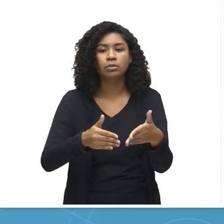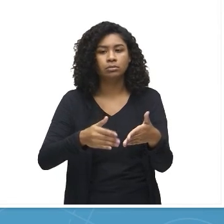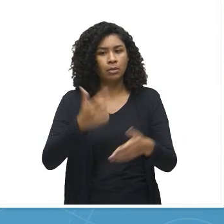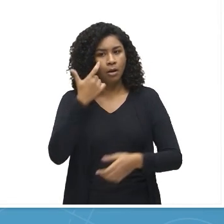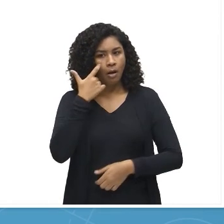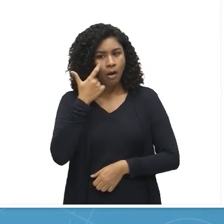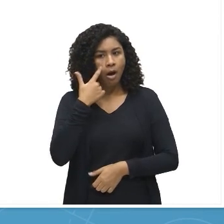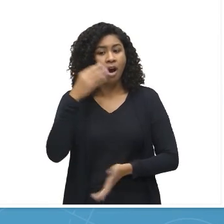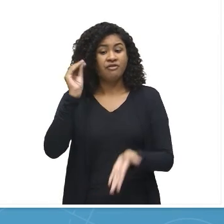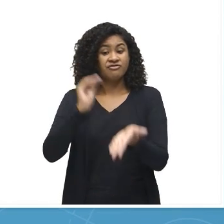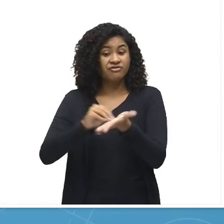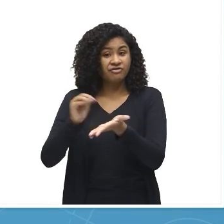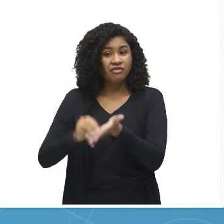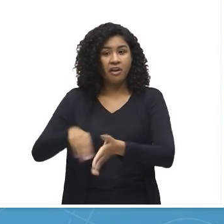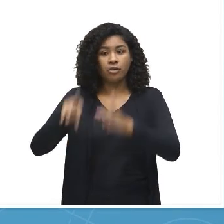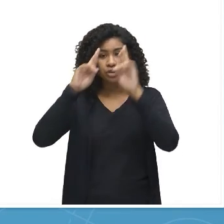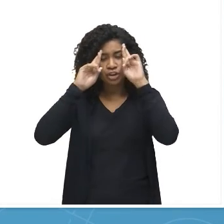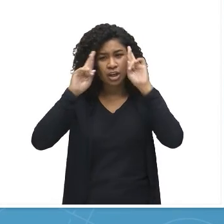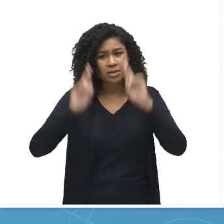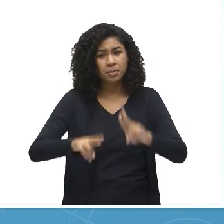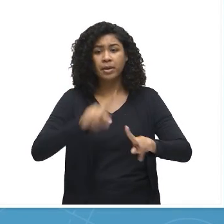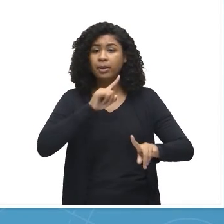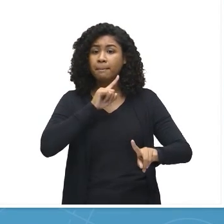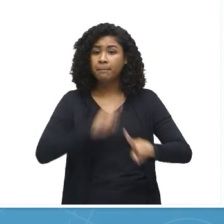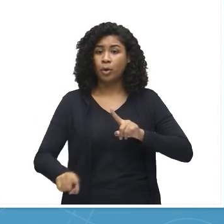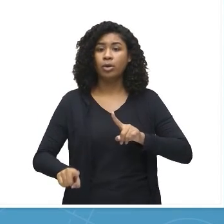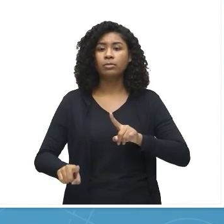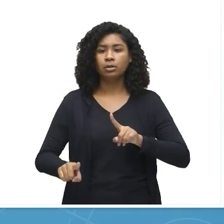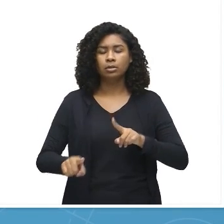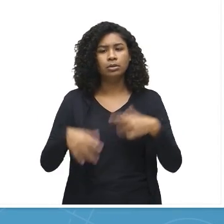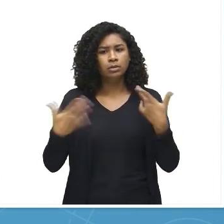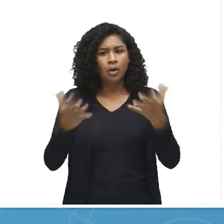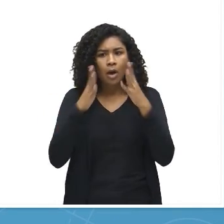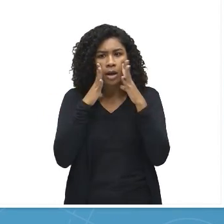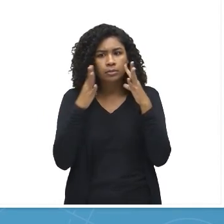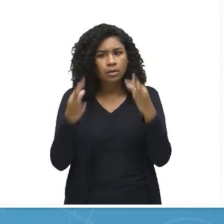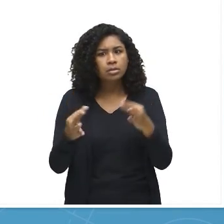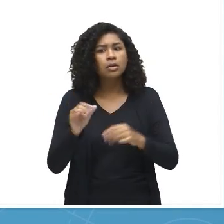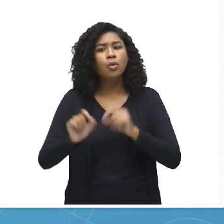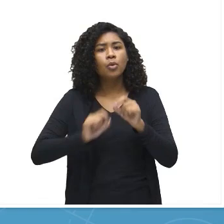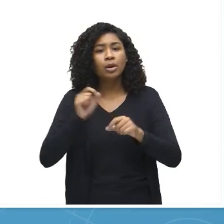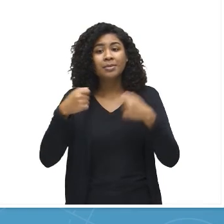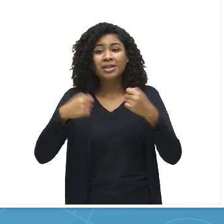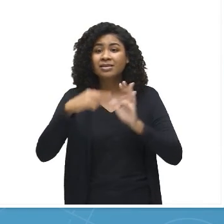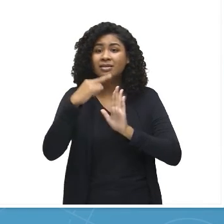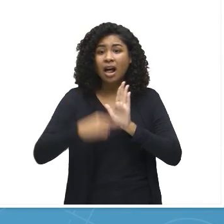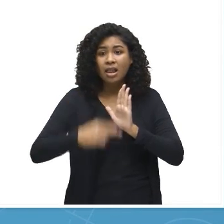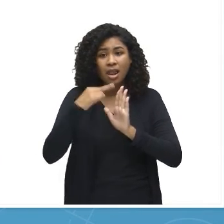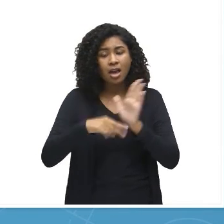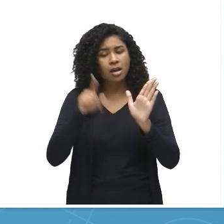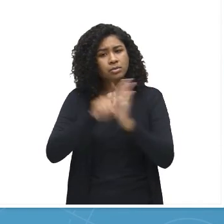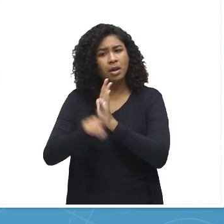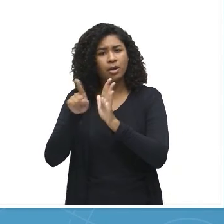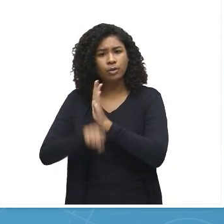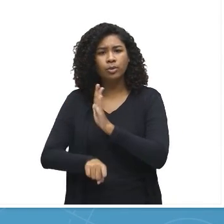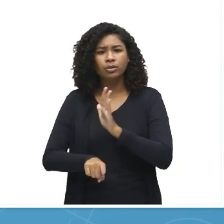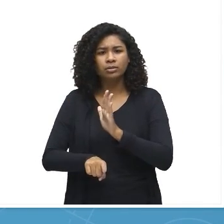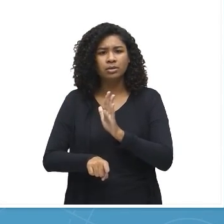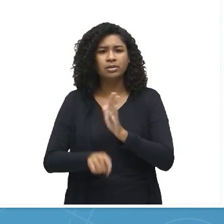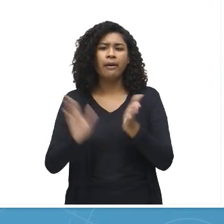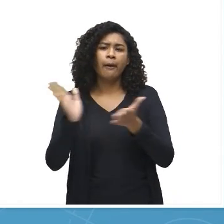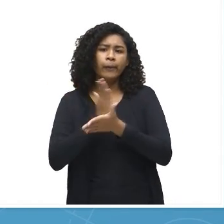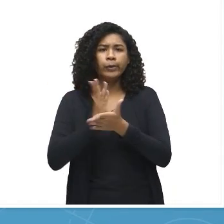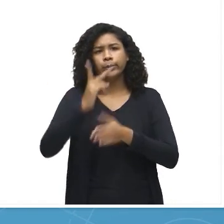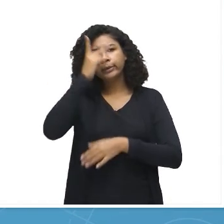Desrespeito não pode. Também queria chamar a atenção de vocês para o seguinte, a gente tem que ler as questões, gente. Muita gente colocou lá,